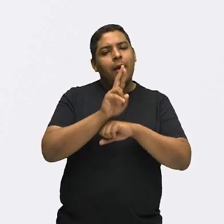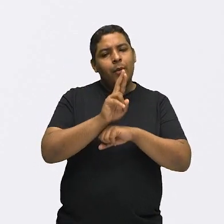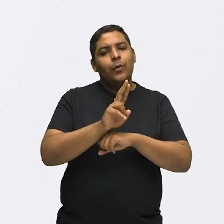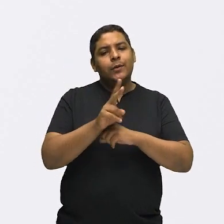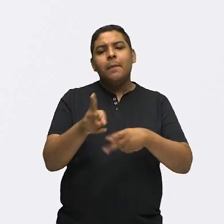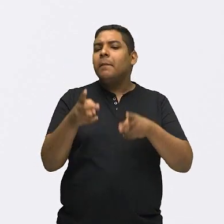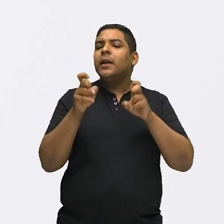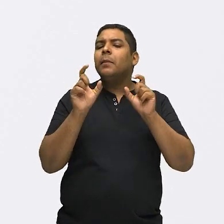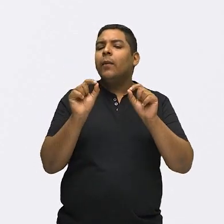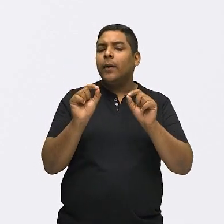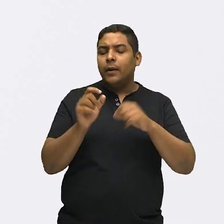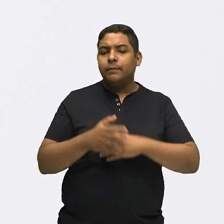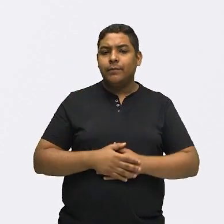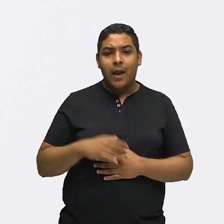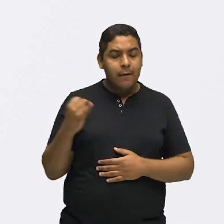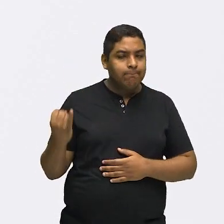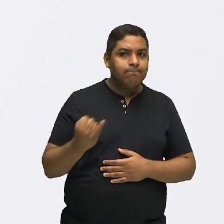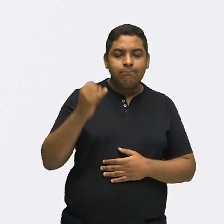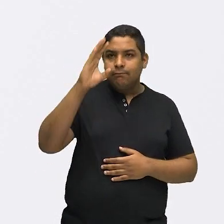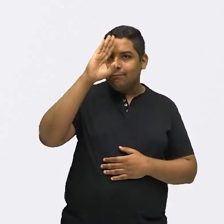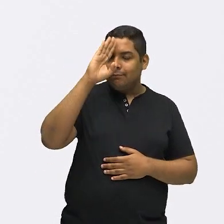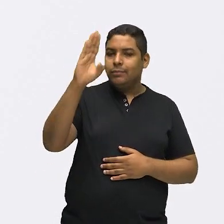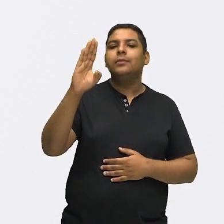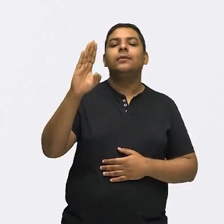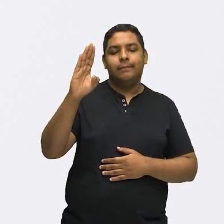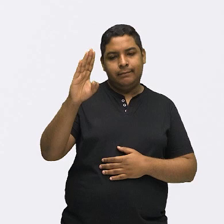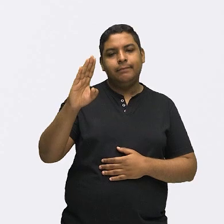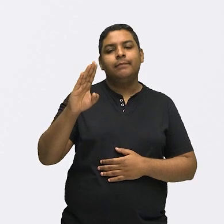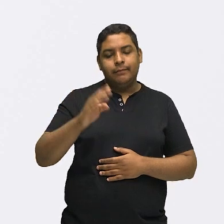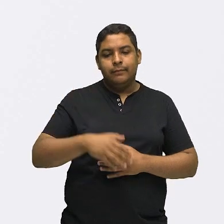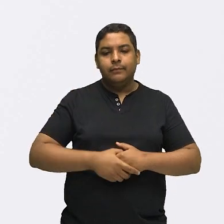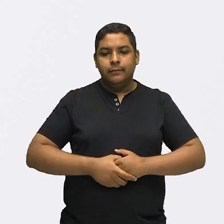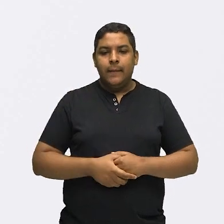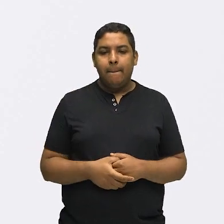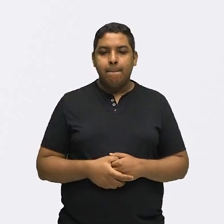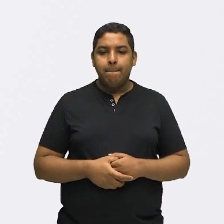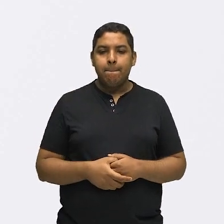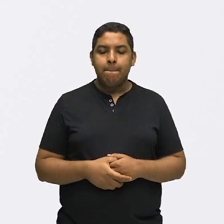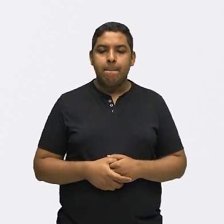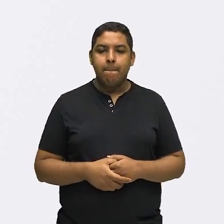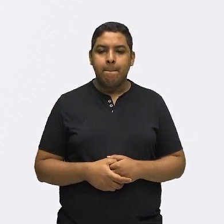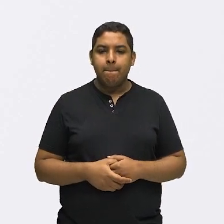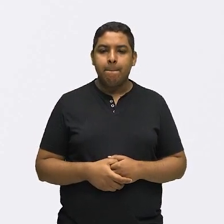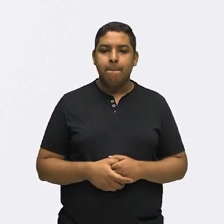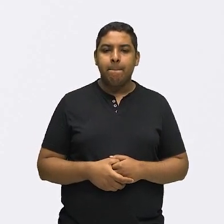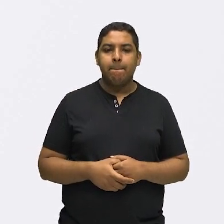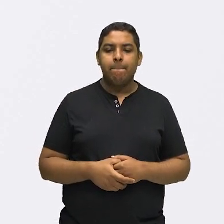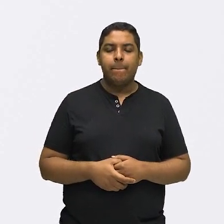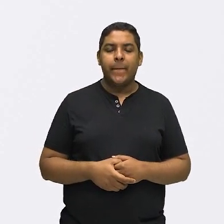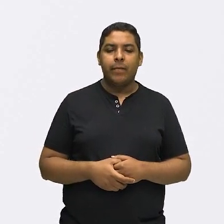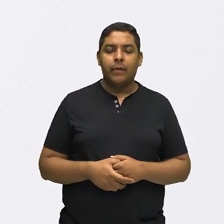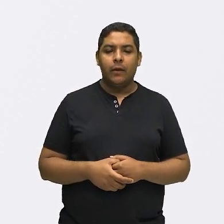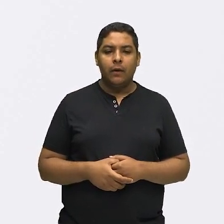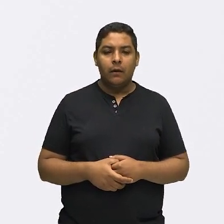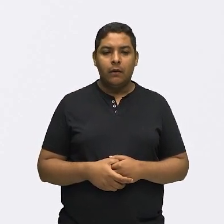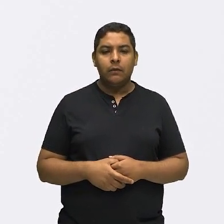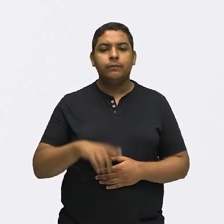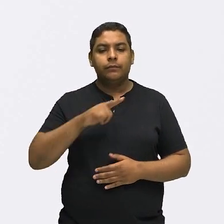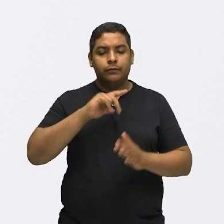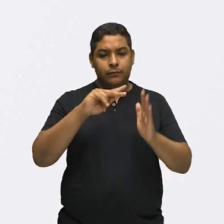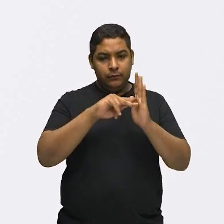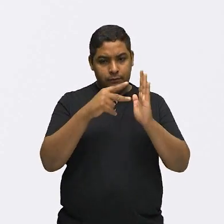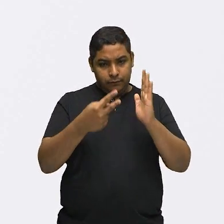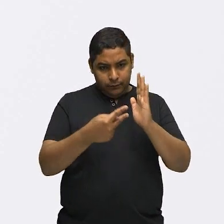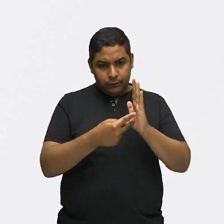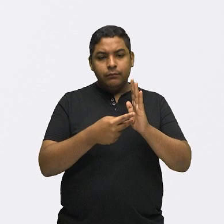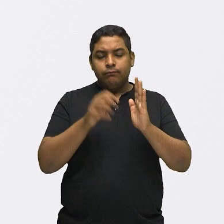até percebermos o quanto são indispensáveis para que a obra produzida tenha um significado estético.